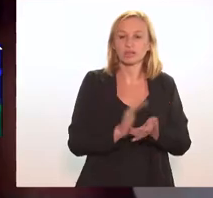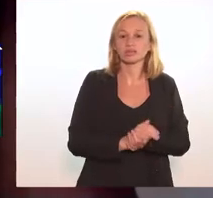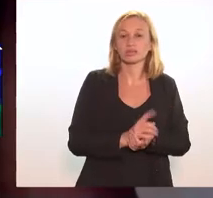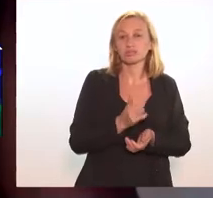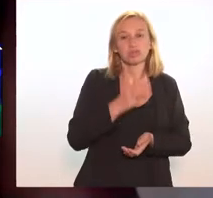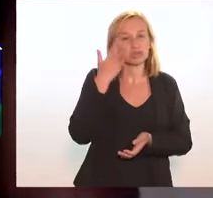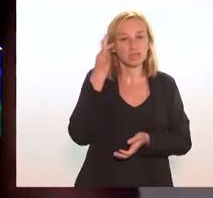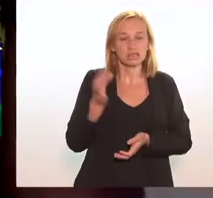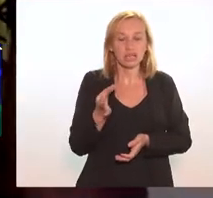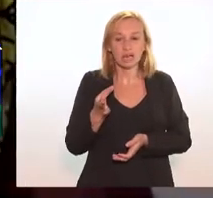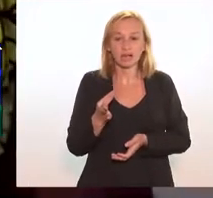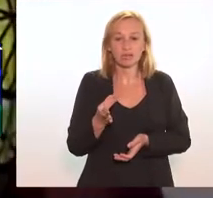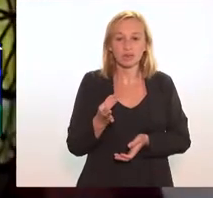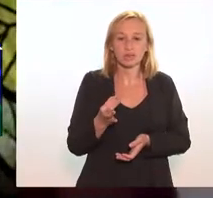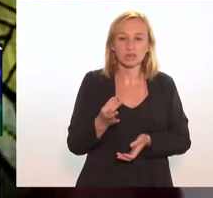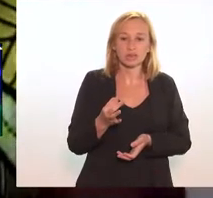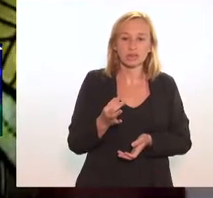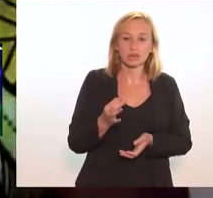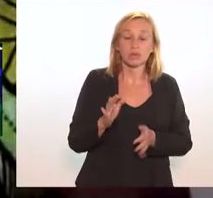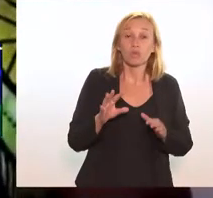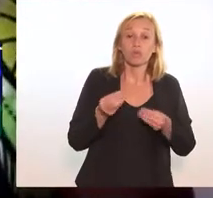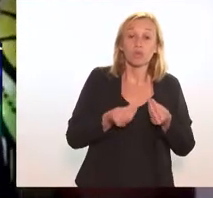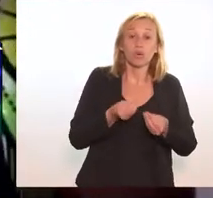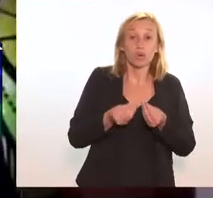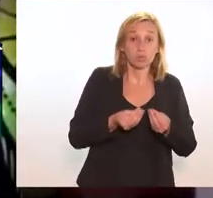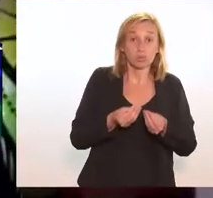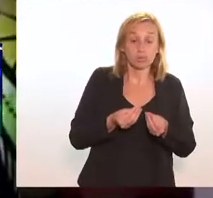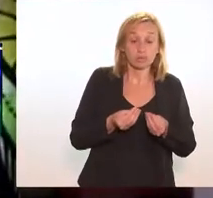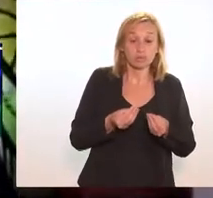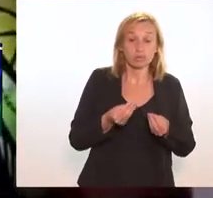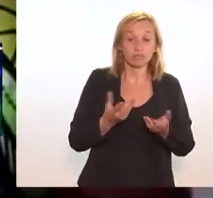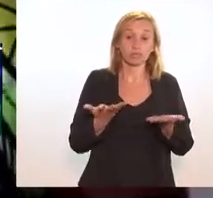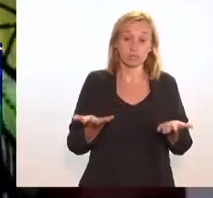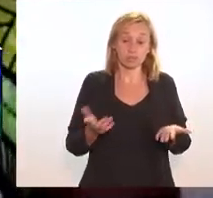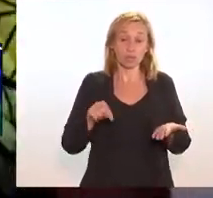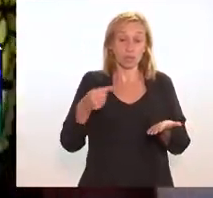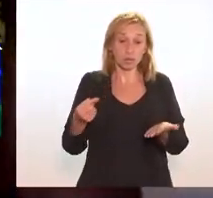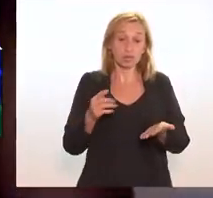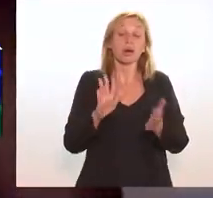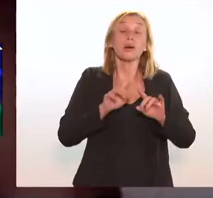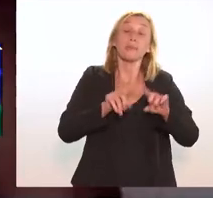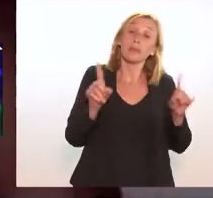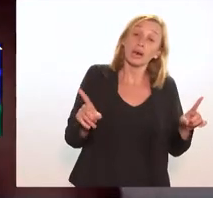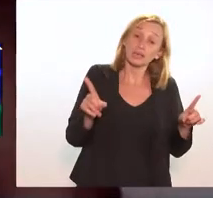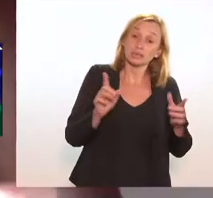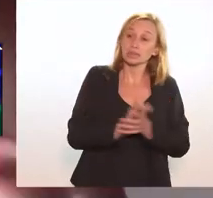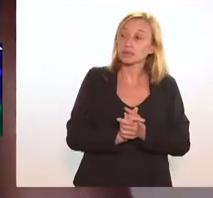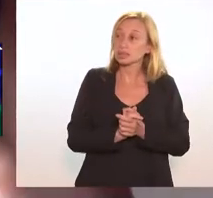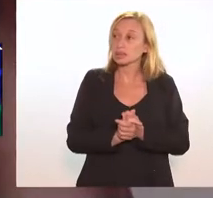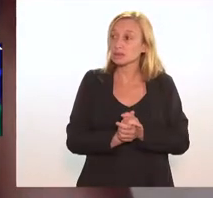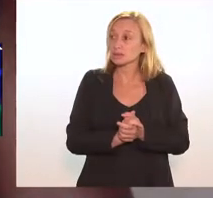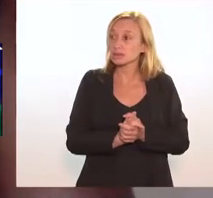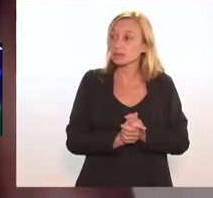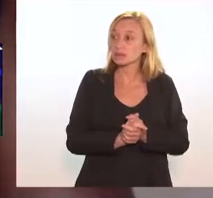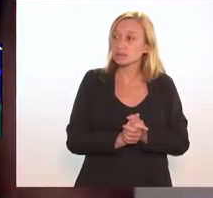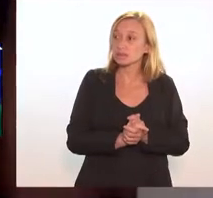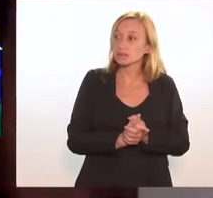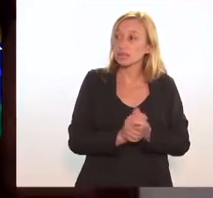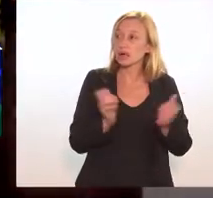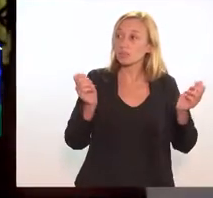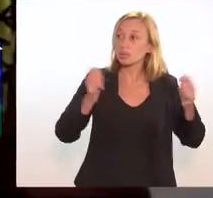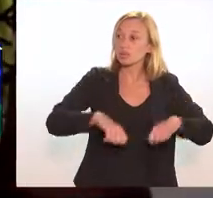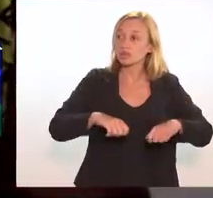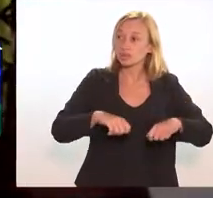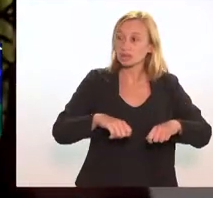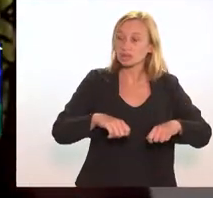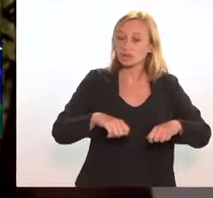se sabe exatamente em que patamar está, mas isso, né, a abertura da possibilidade